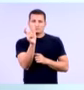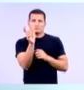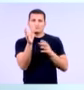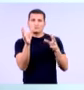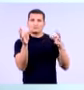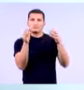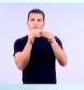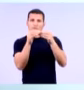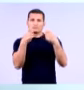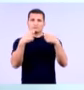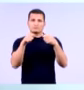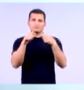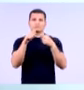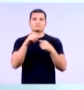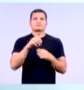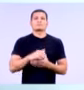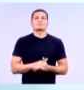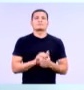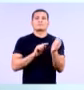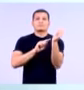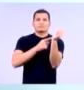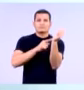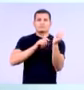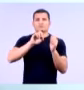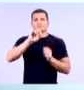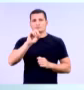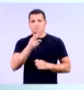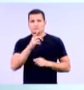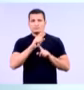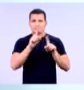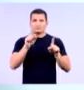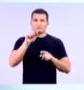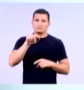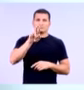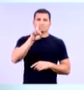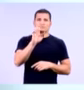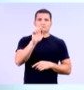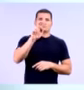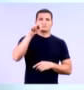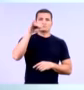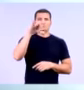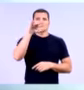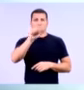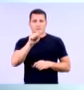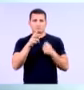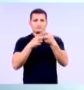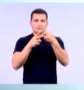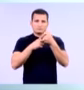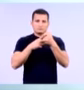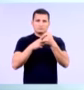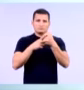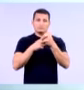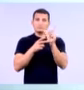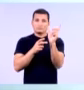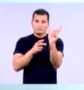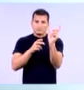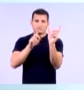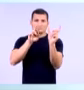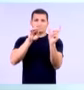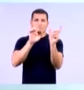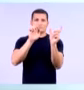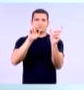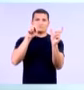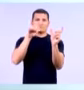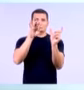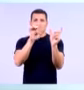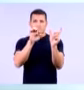se vai precisar de preposição ou não. Isso é regência verbal. O termo regente, que é o verbo, vai dizer se o seu complemento tem que vir ou